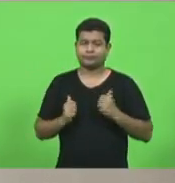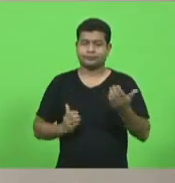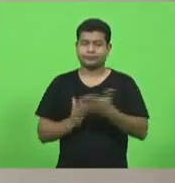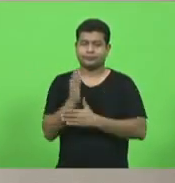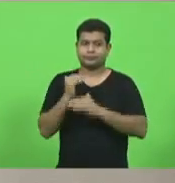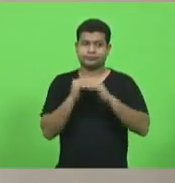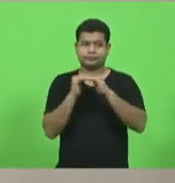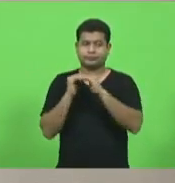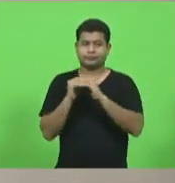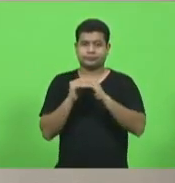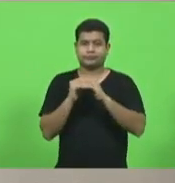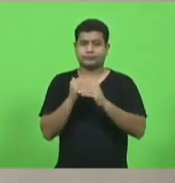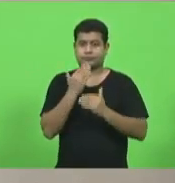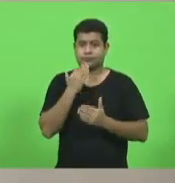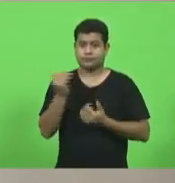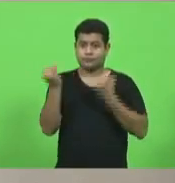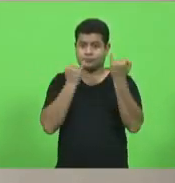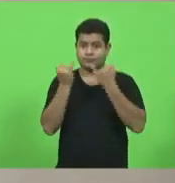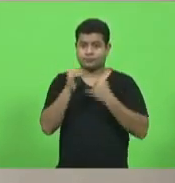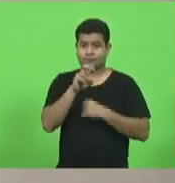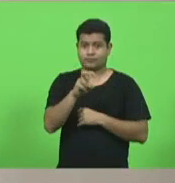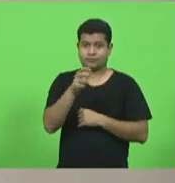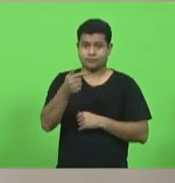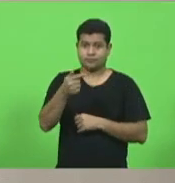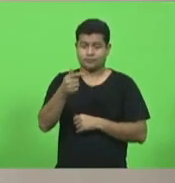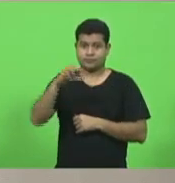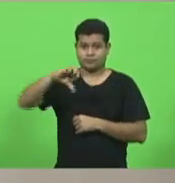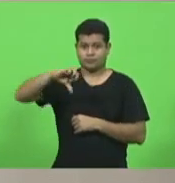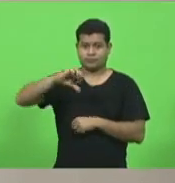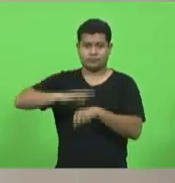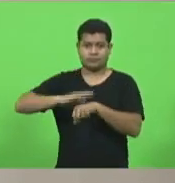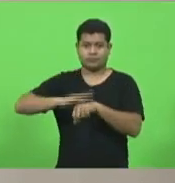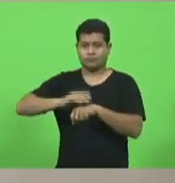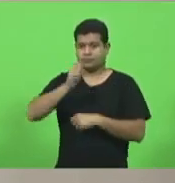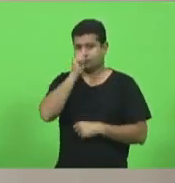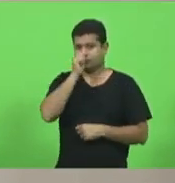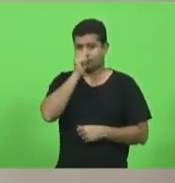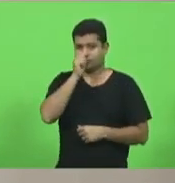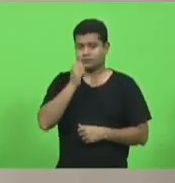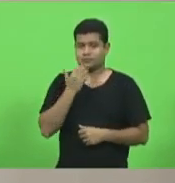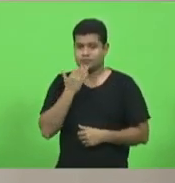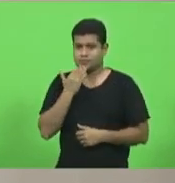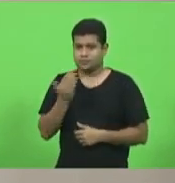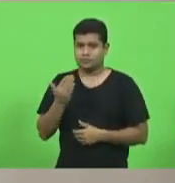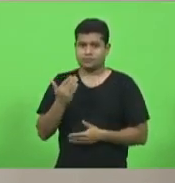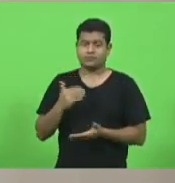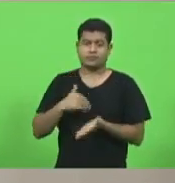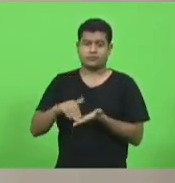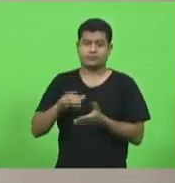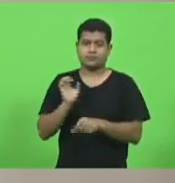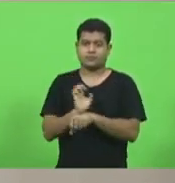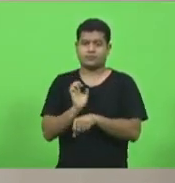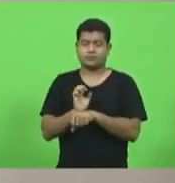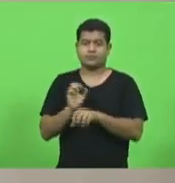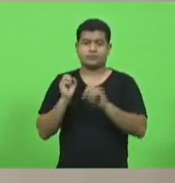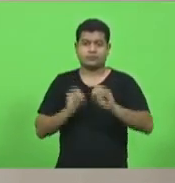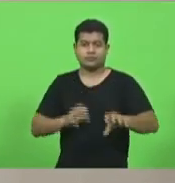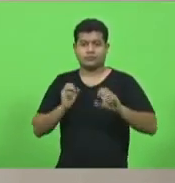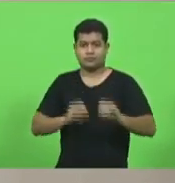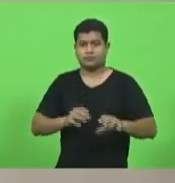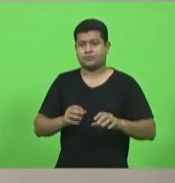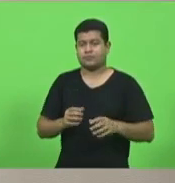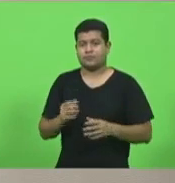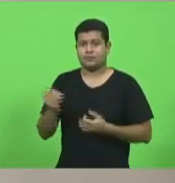Aprovado por unanimidade. Pedido de informação 59. Autor deputado João Amin, solicitando ao secretário de Estado da Educação informações